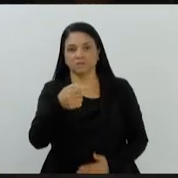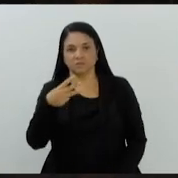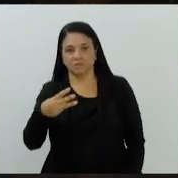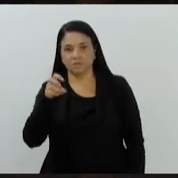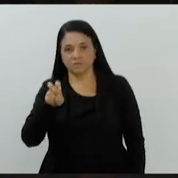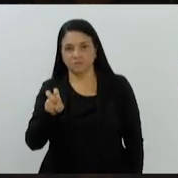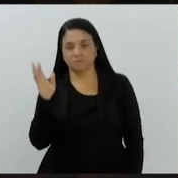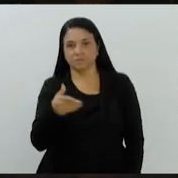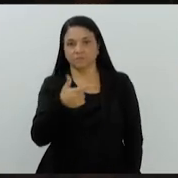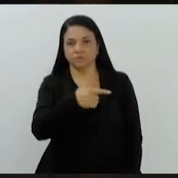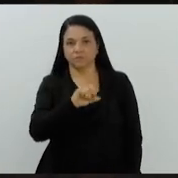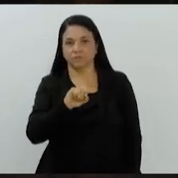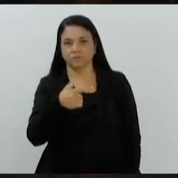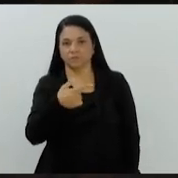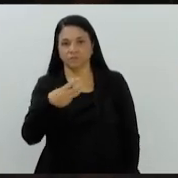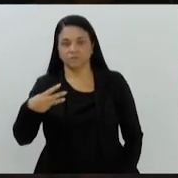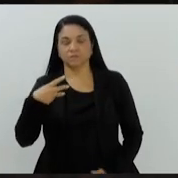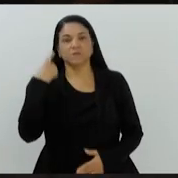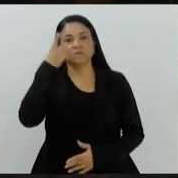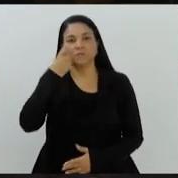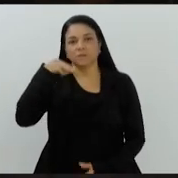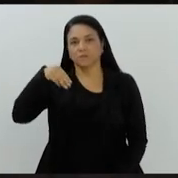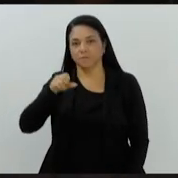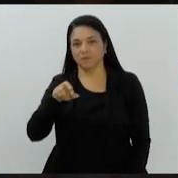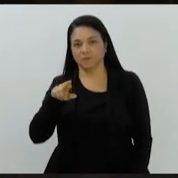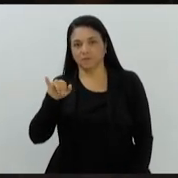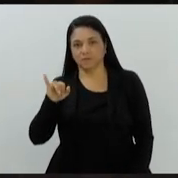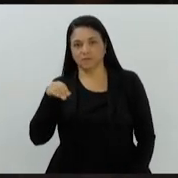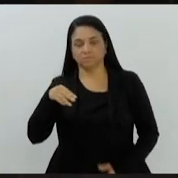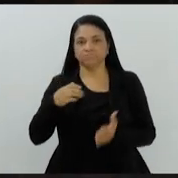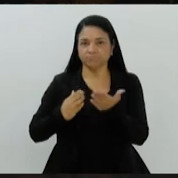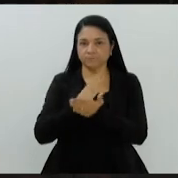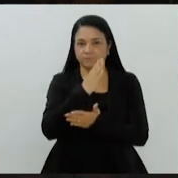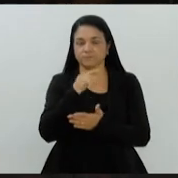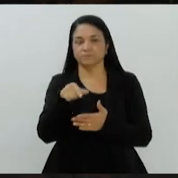735, de 23, também da deputada Marina, aprovado.